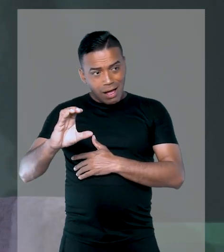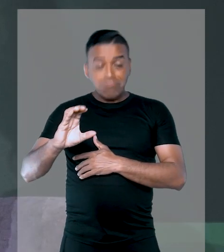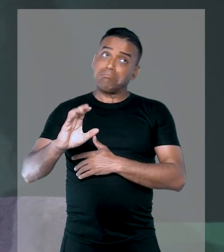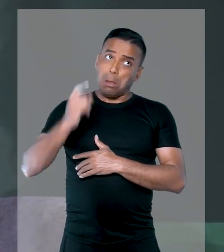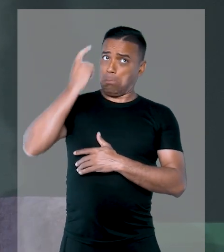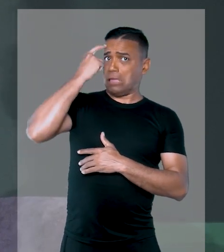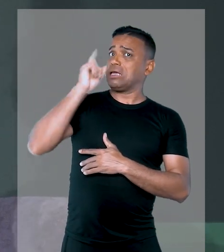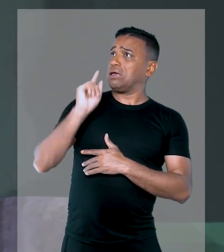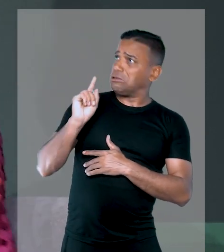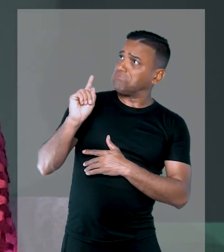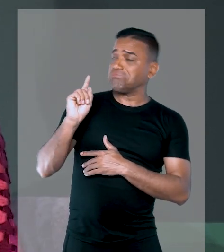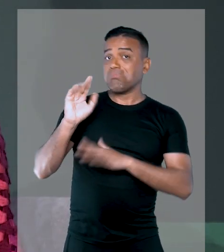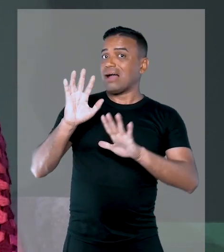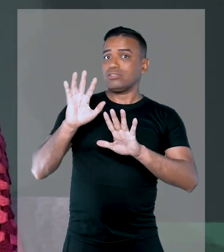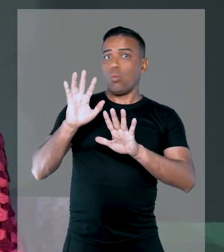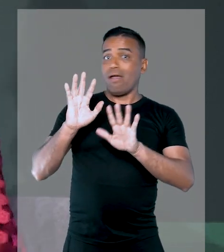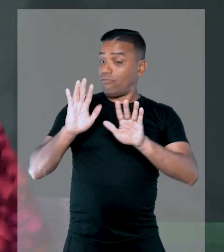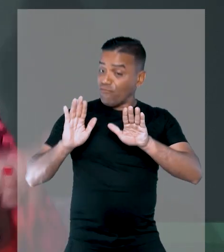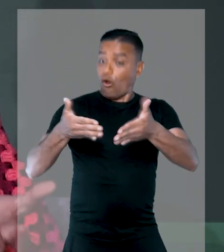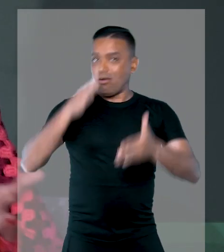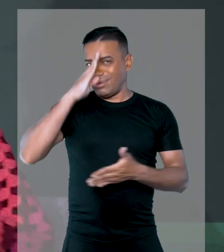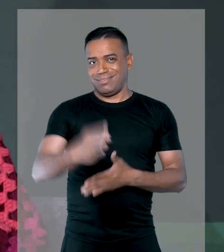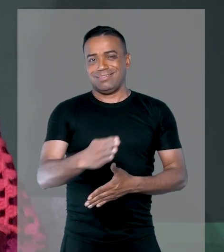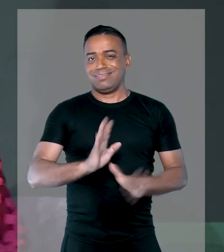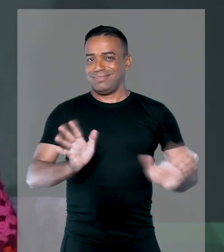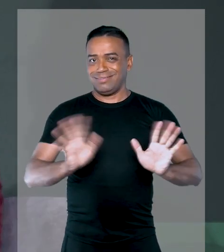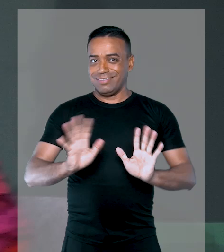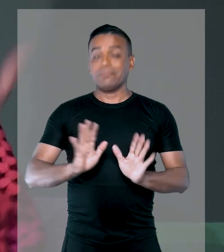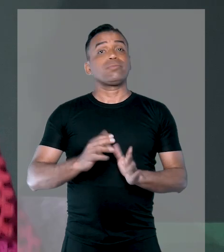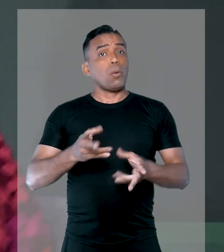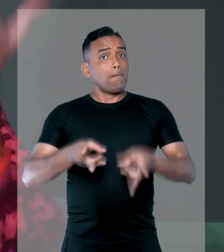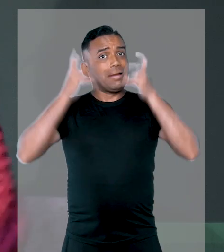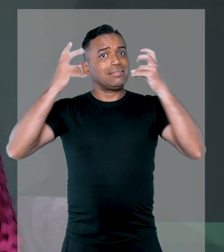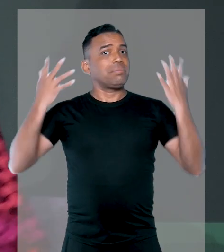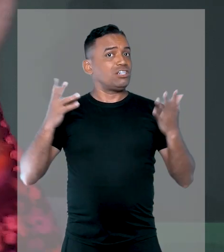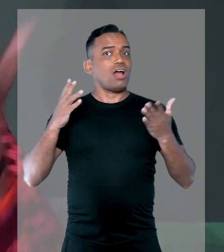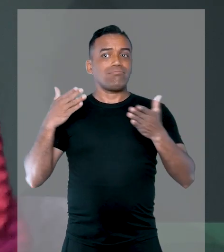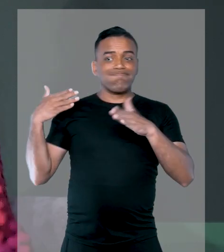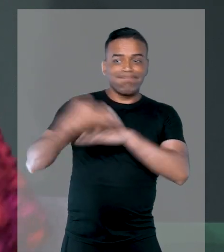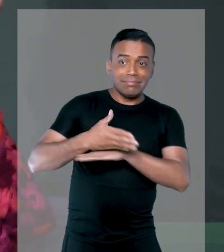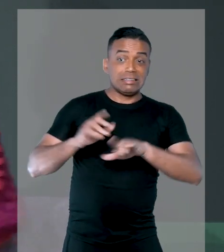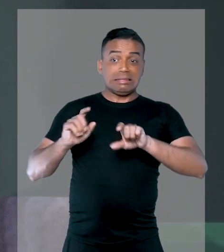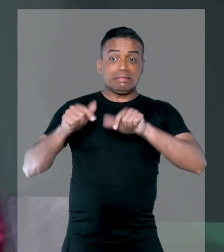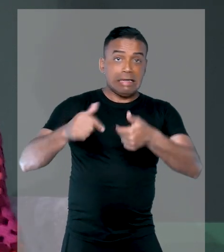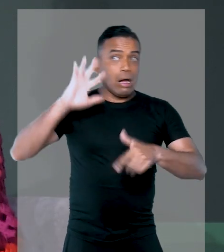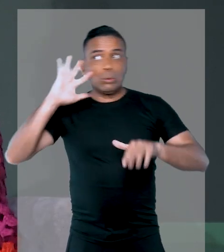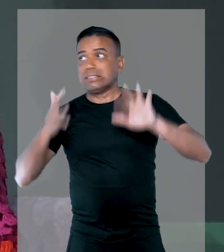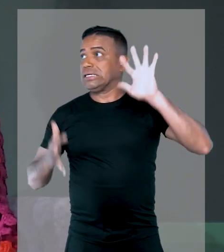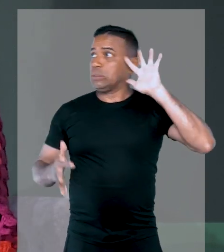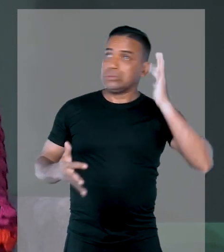Mas não era uma coisa que eu estava colocando tanto empenho naquela hora. E quando eu percebi, eu já estava nesse meio, eu já estava nessa roda, e as coisas já